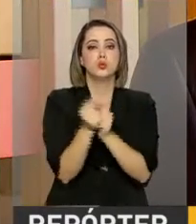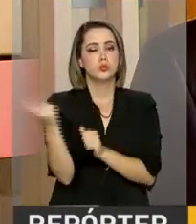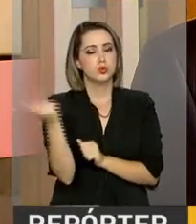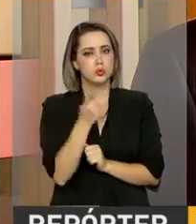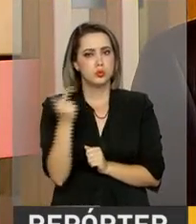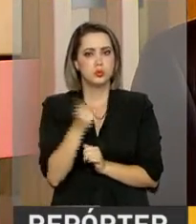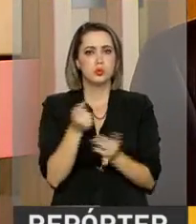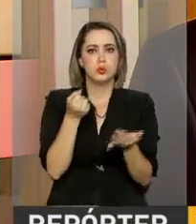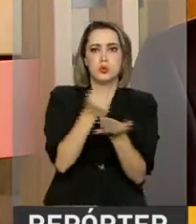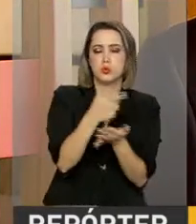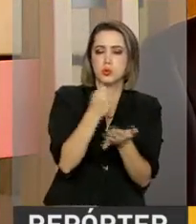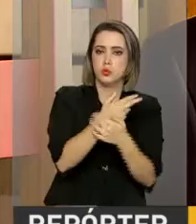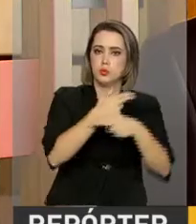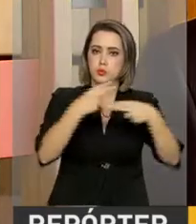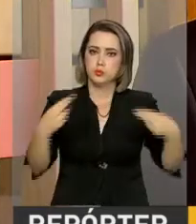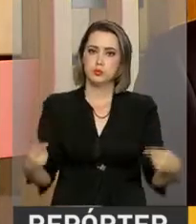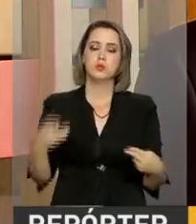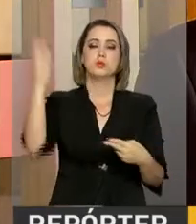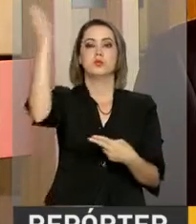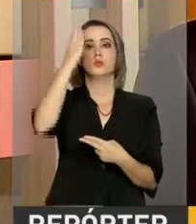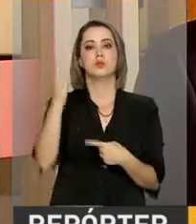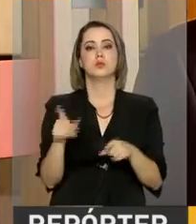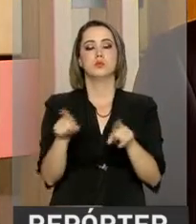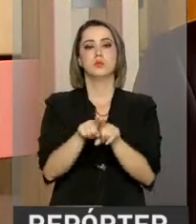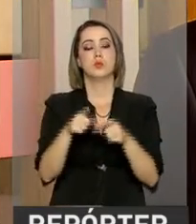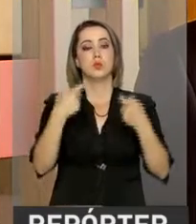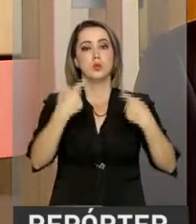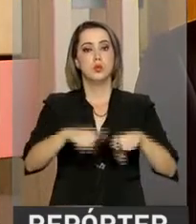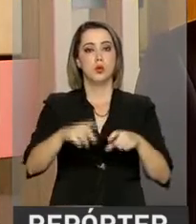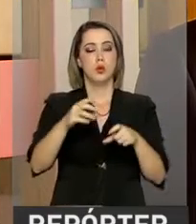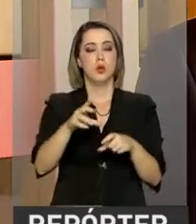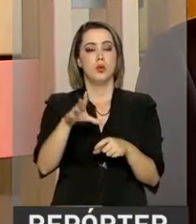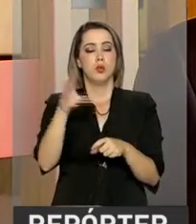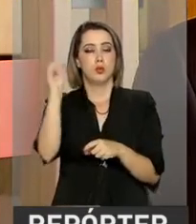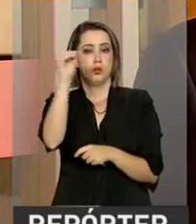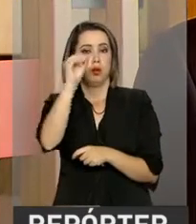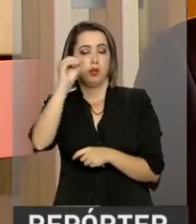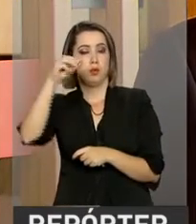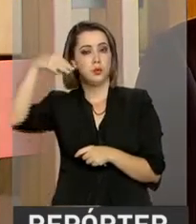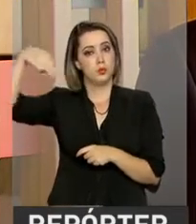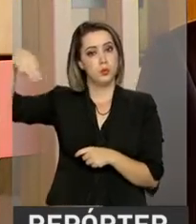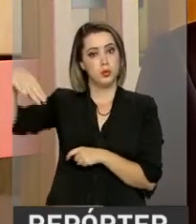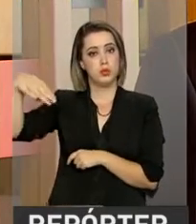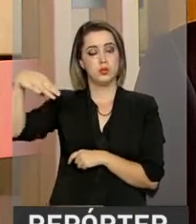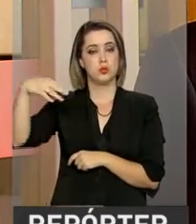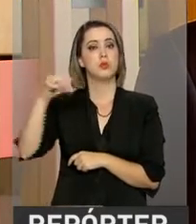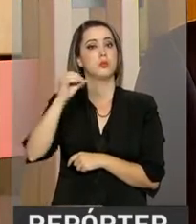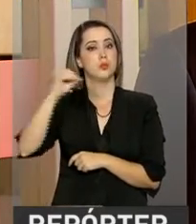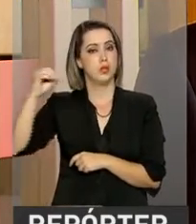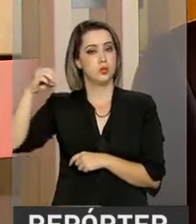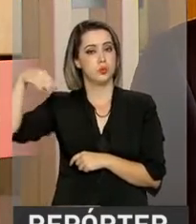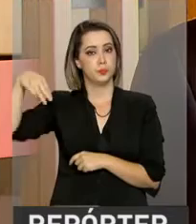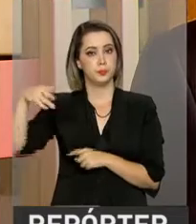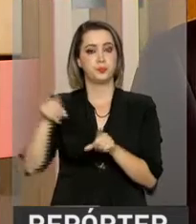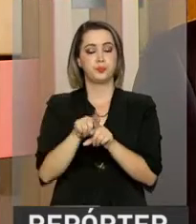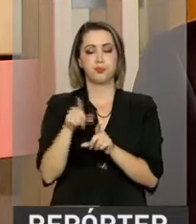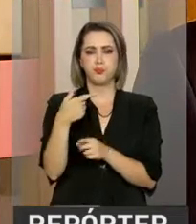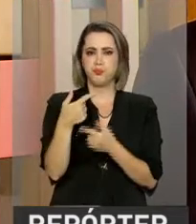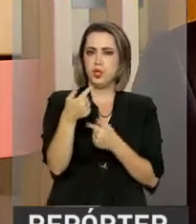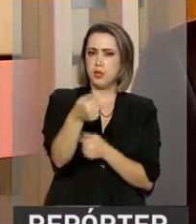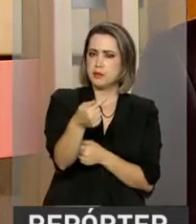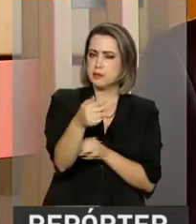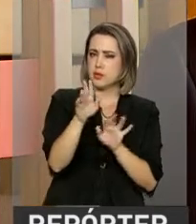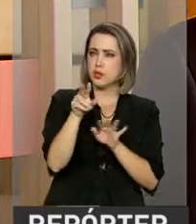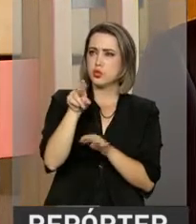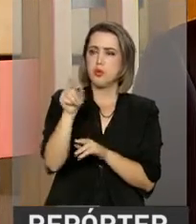compradores de produtos do brasil na região do oriente médio o itamaraty estima que entre 7 mil e 10 mil